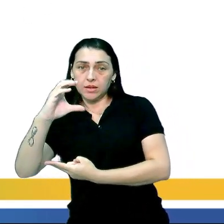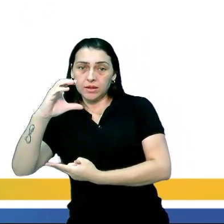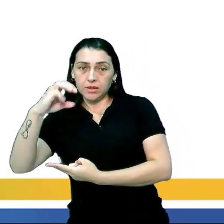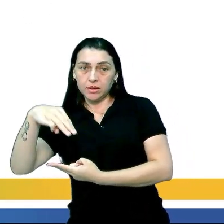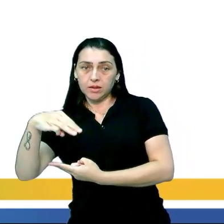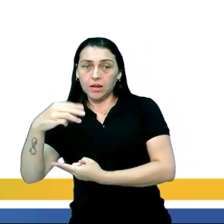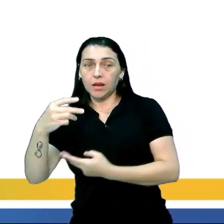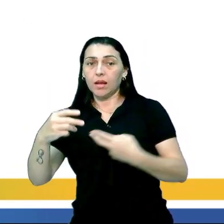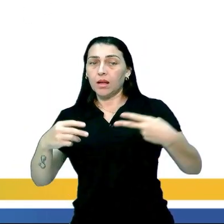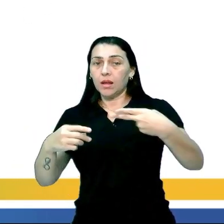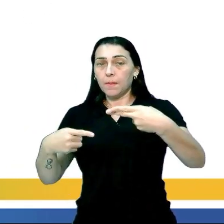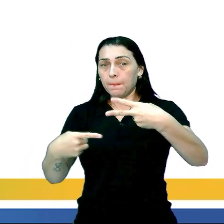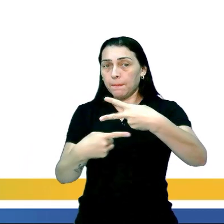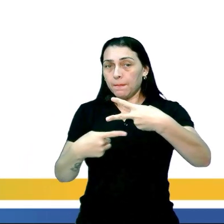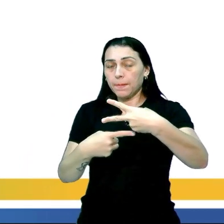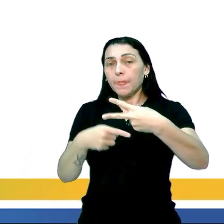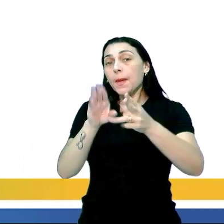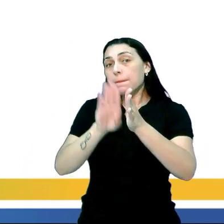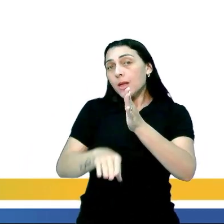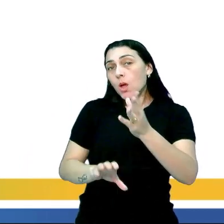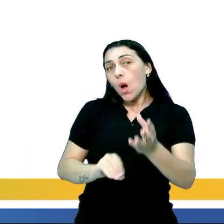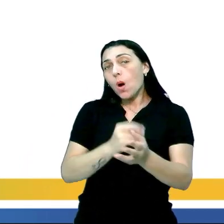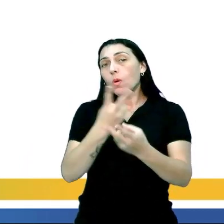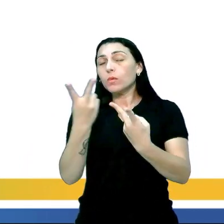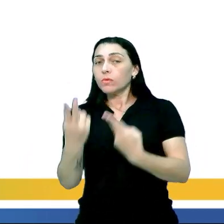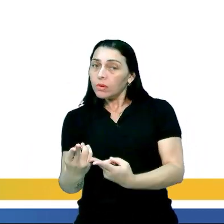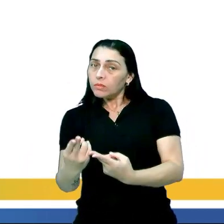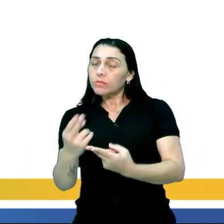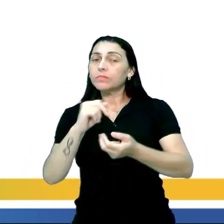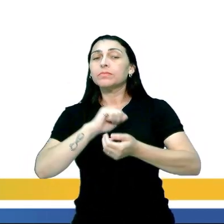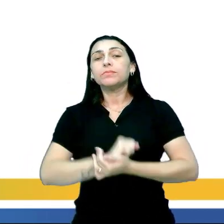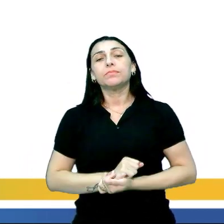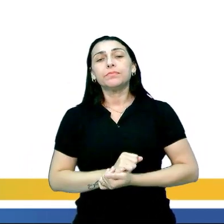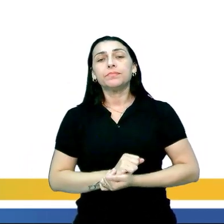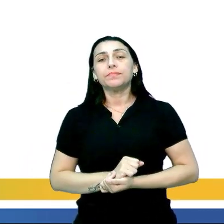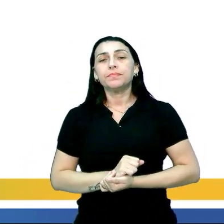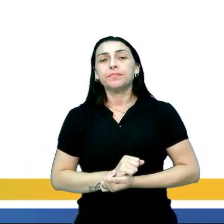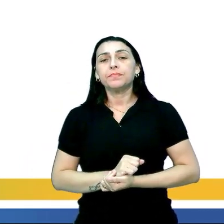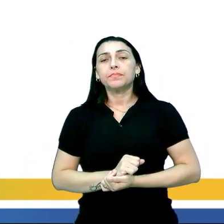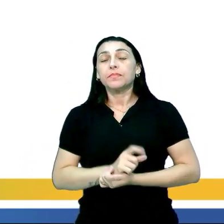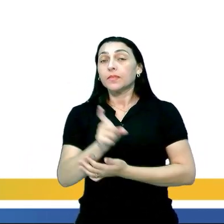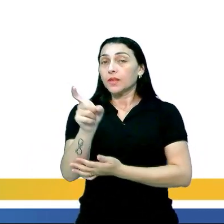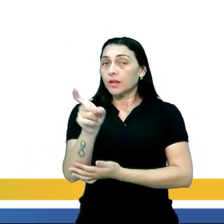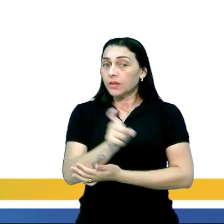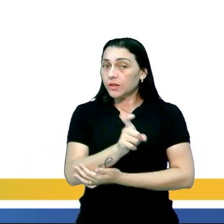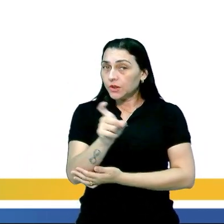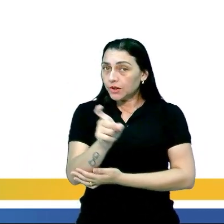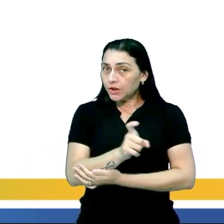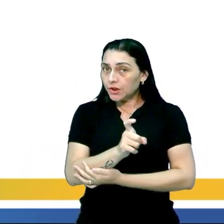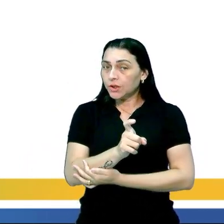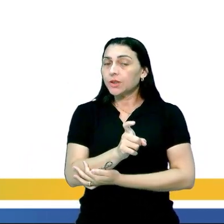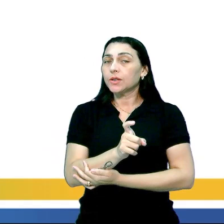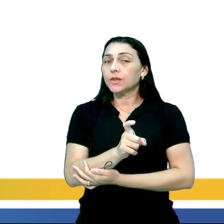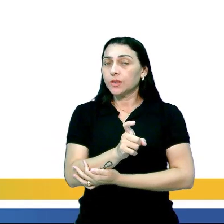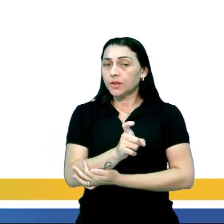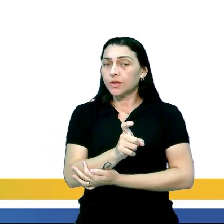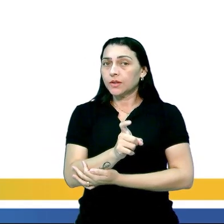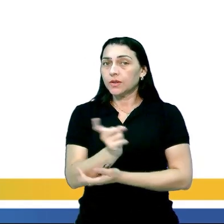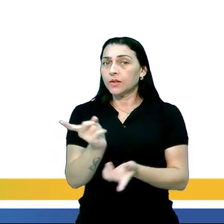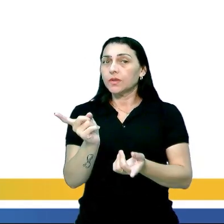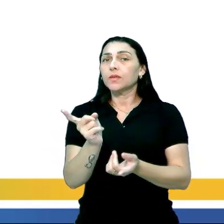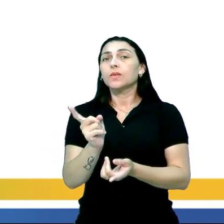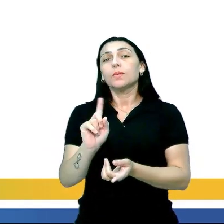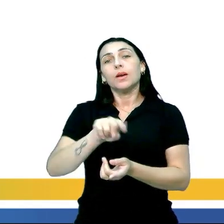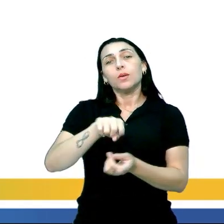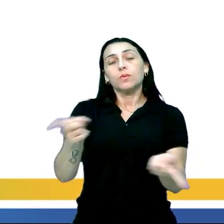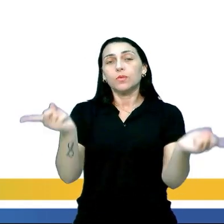é menor ou igual, a 115, ok? Então, eu vou passar o 24 e o 42